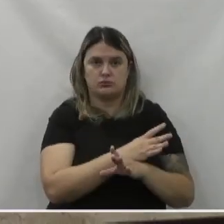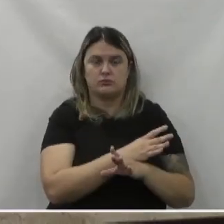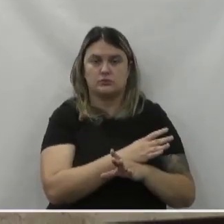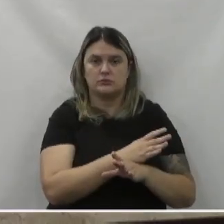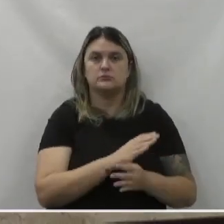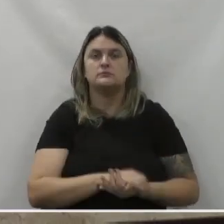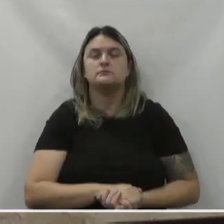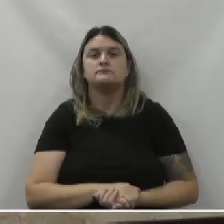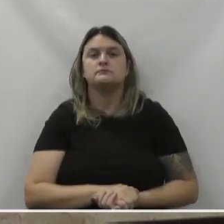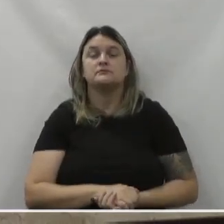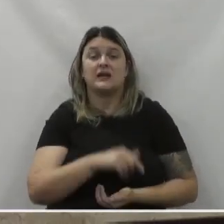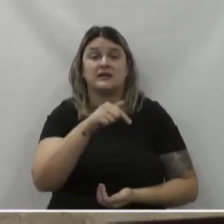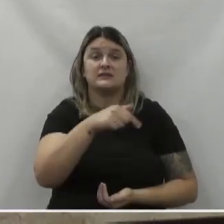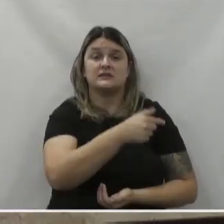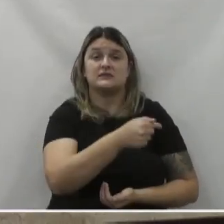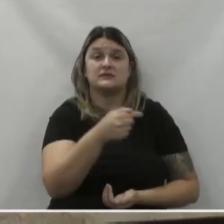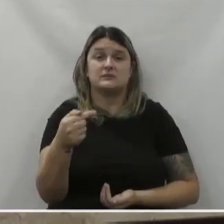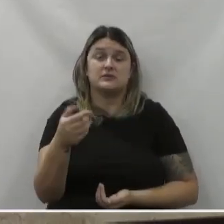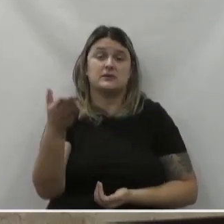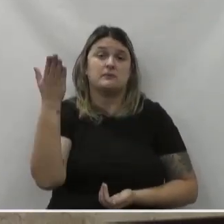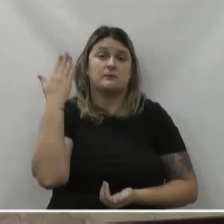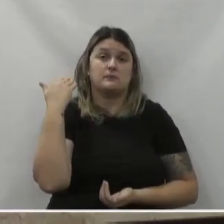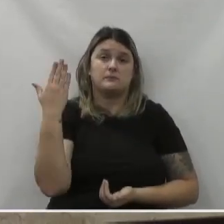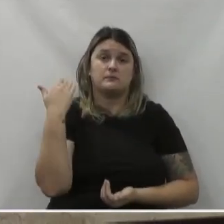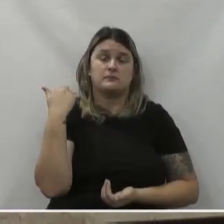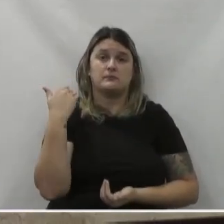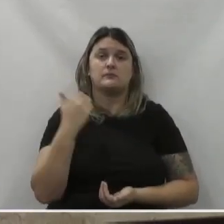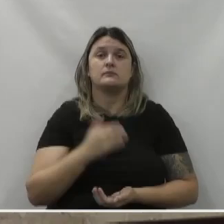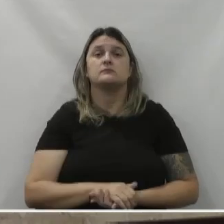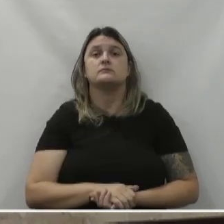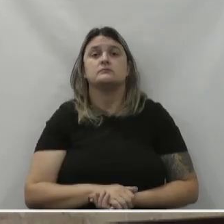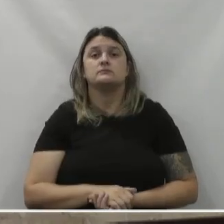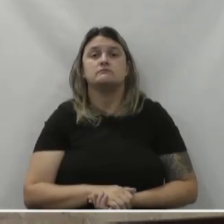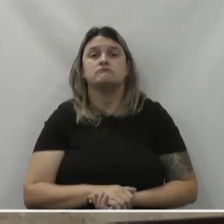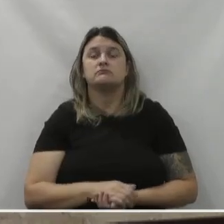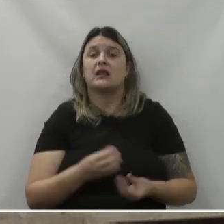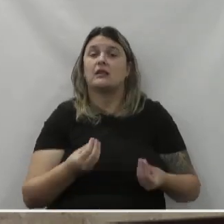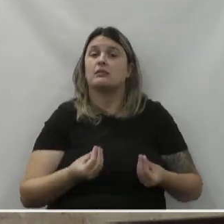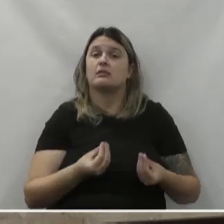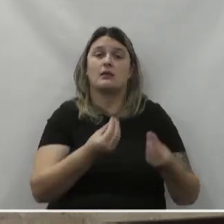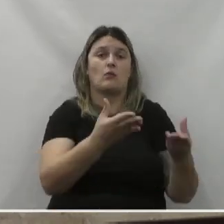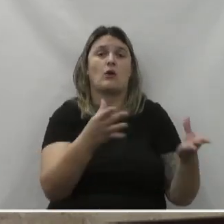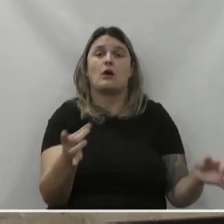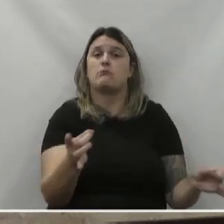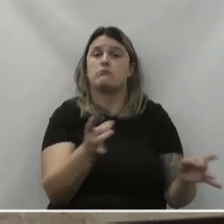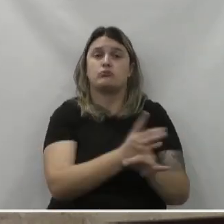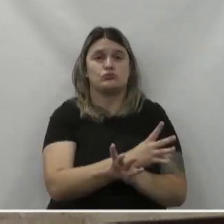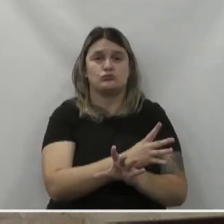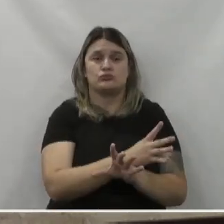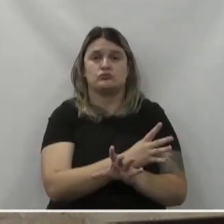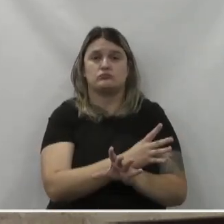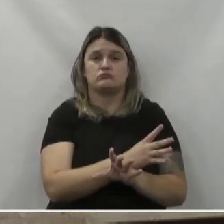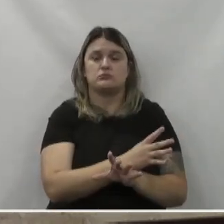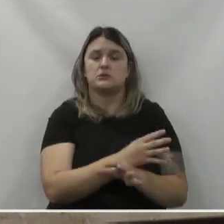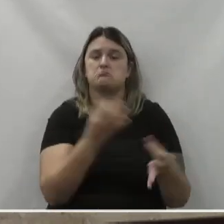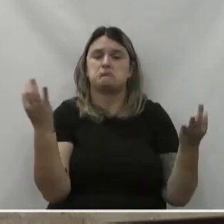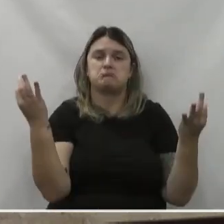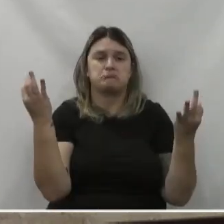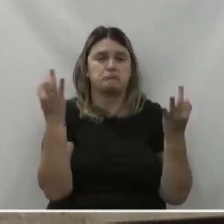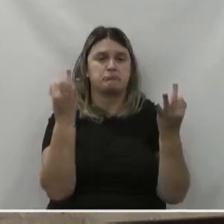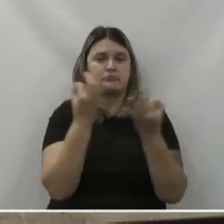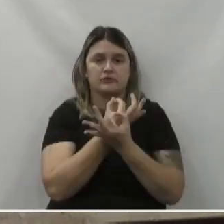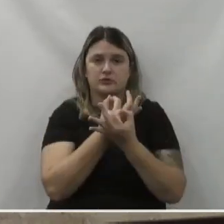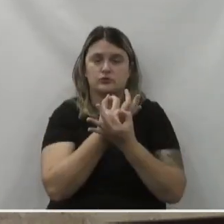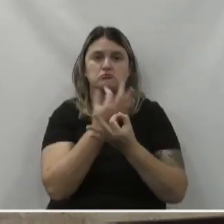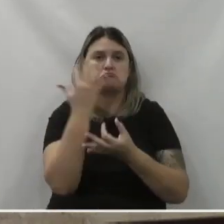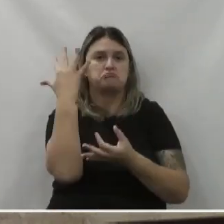E essa semana agora passada, eles entregaram a obra. Ficou uma